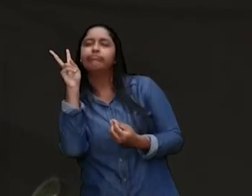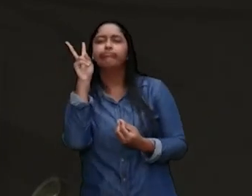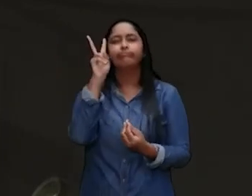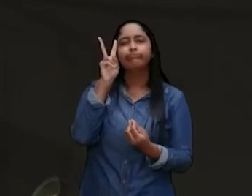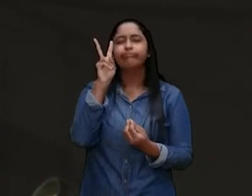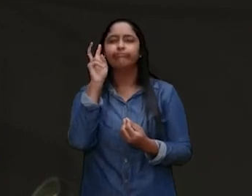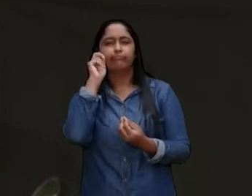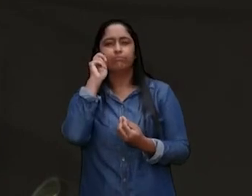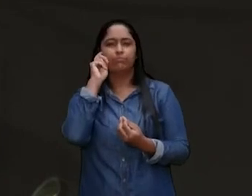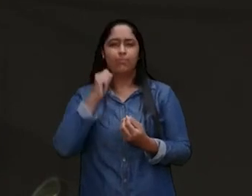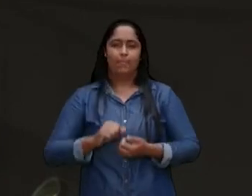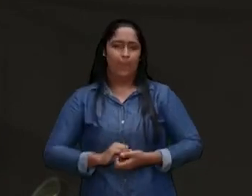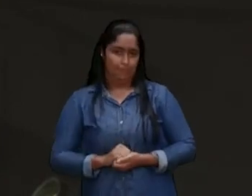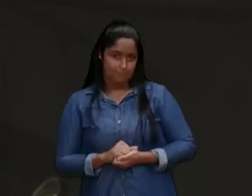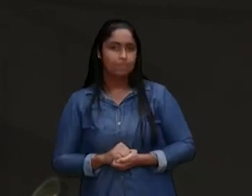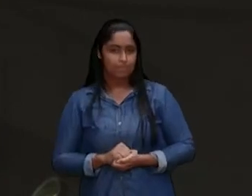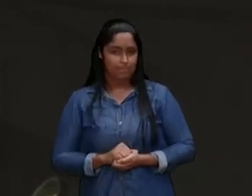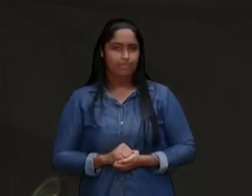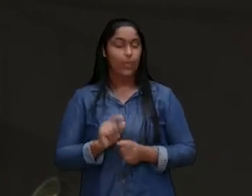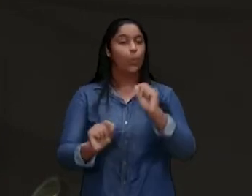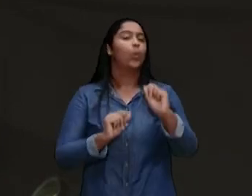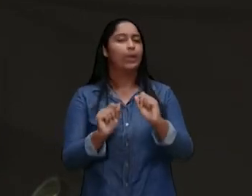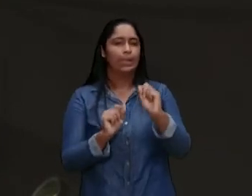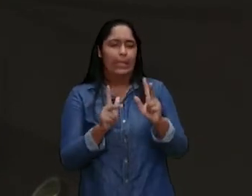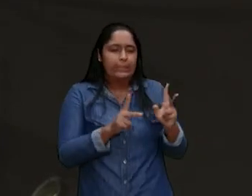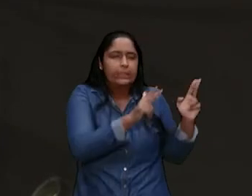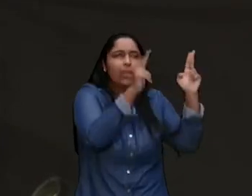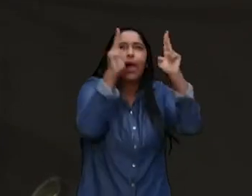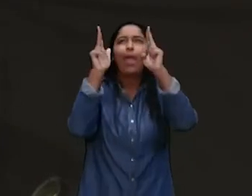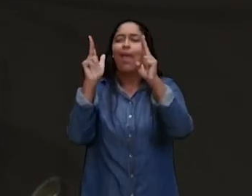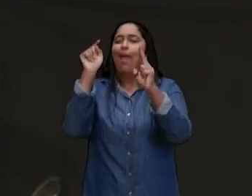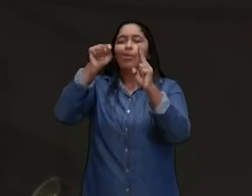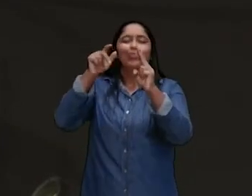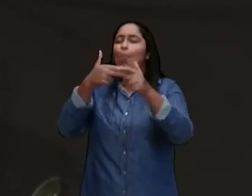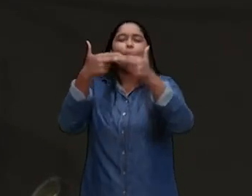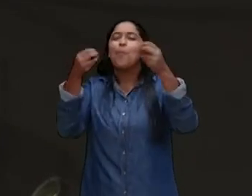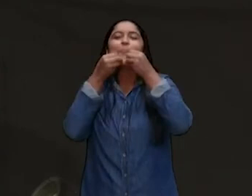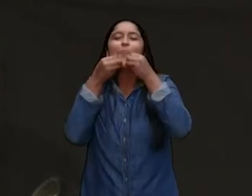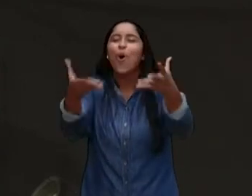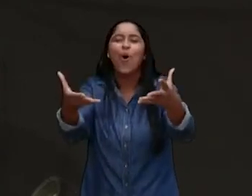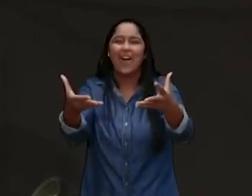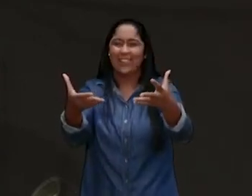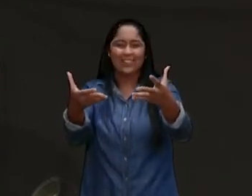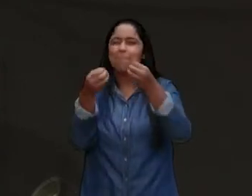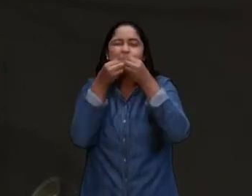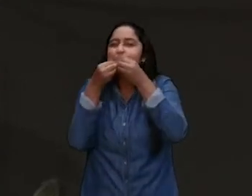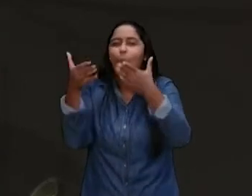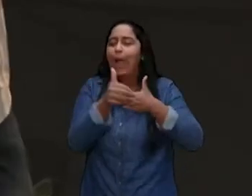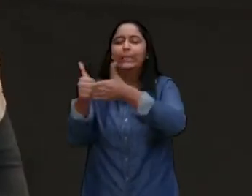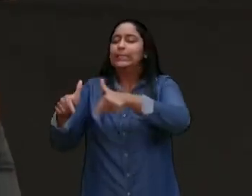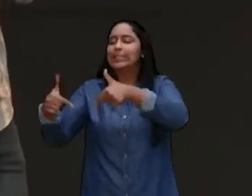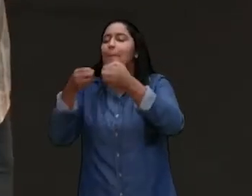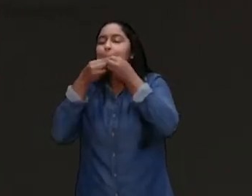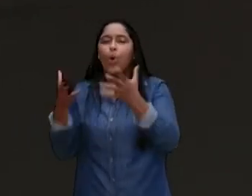as imagens é lícitas que te condena conduzem as listas Como